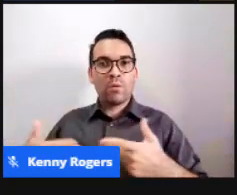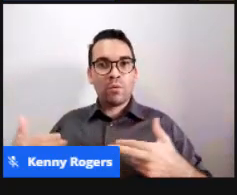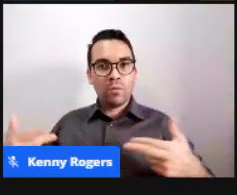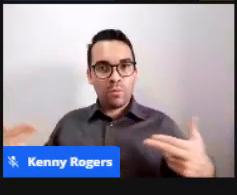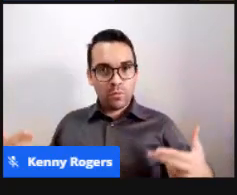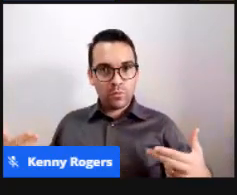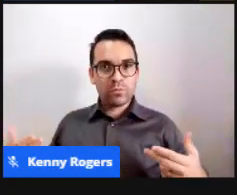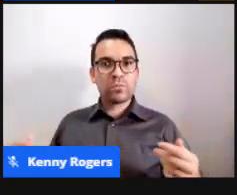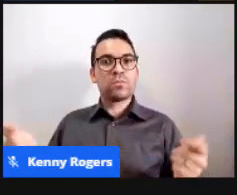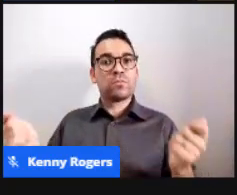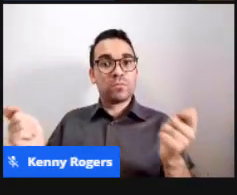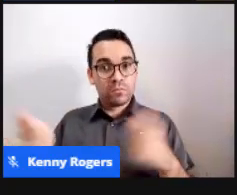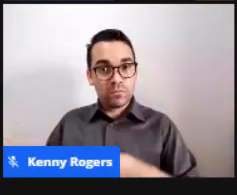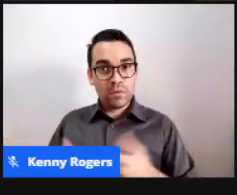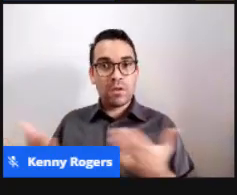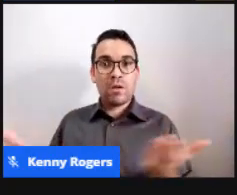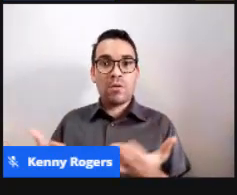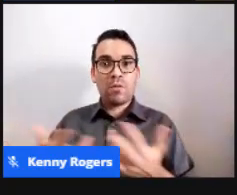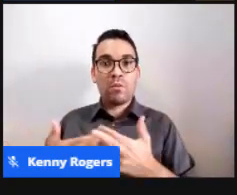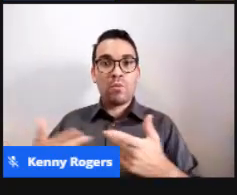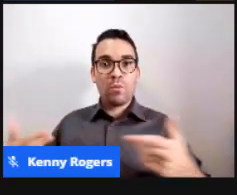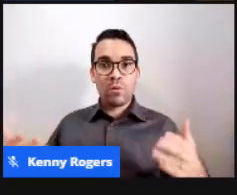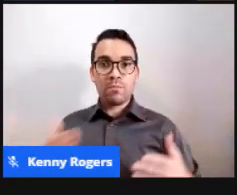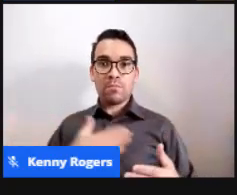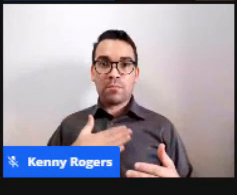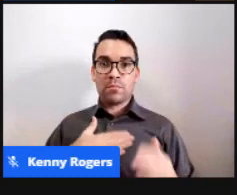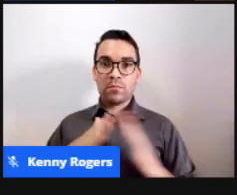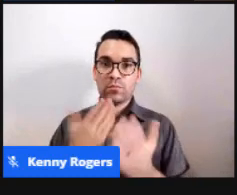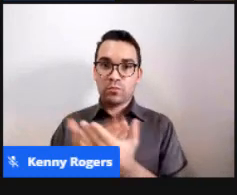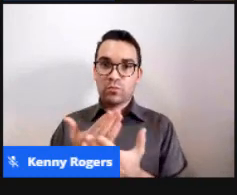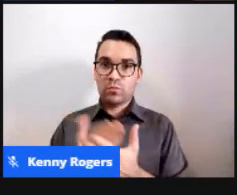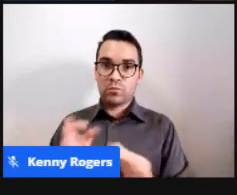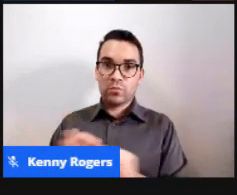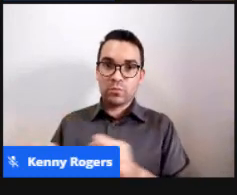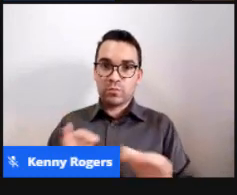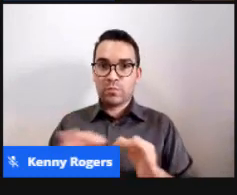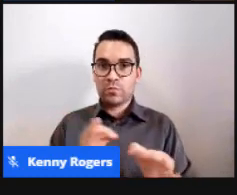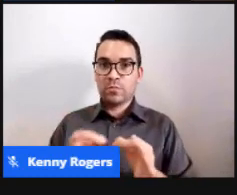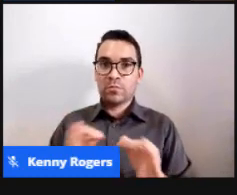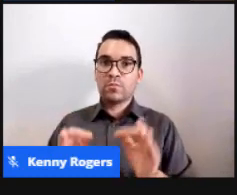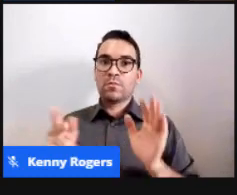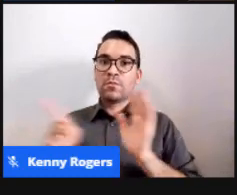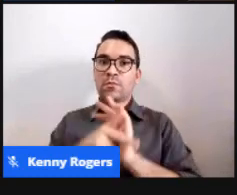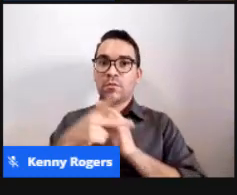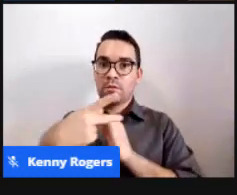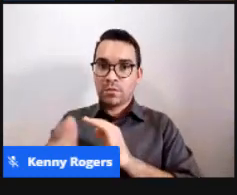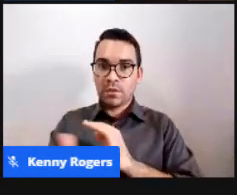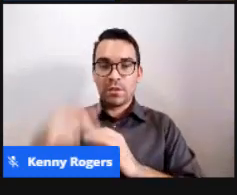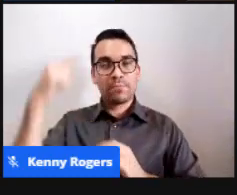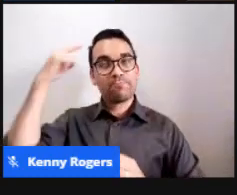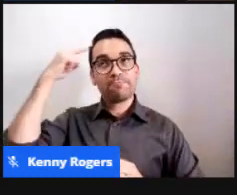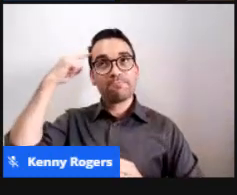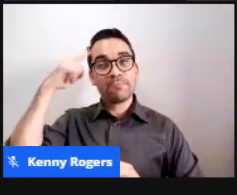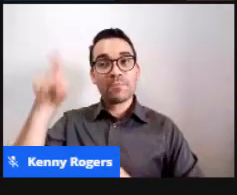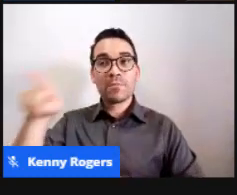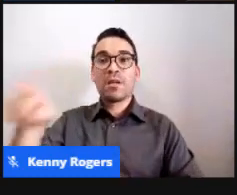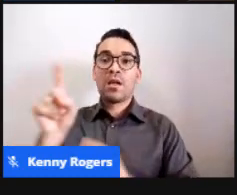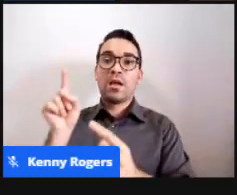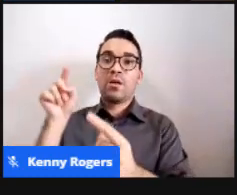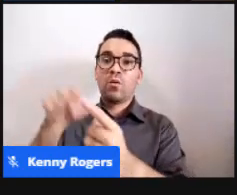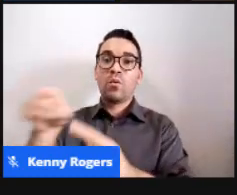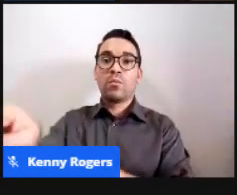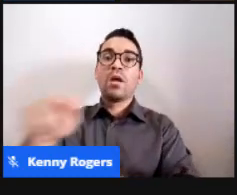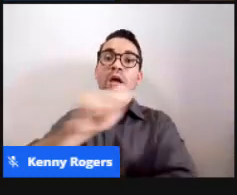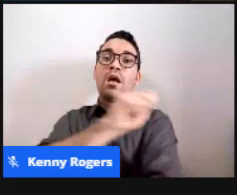daquilo que é possível, de como a minha escola está organizada, o que mais eu posso ir fazendo pensando naquele menino que está em casa, tá